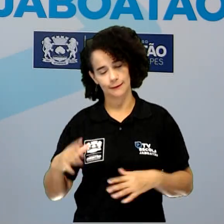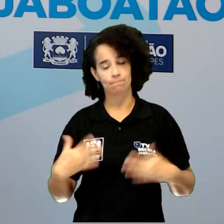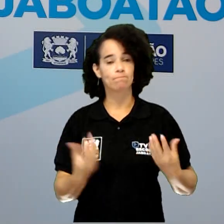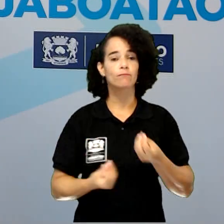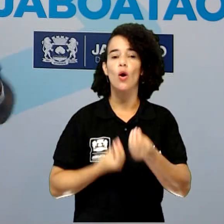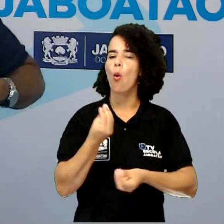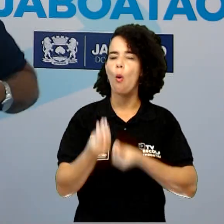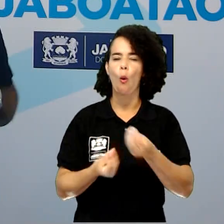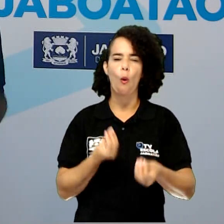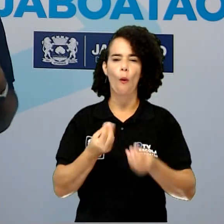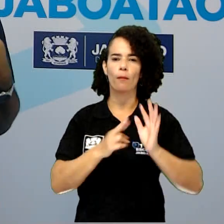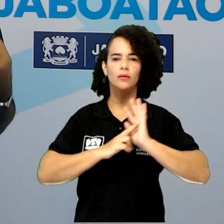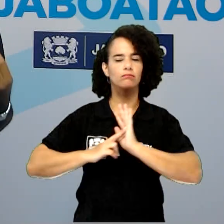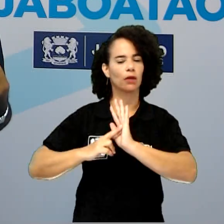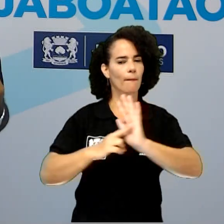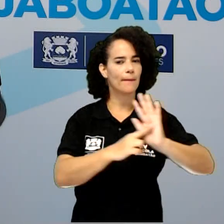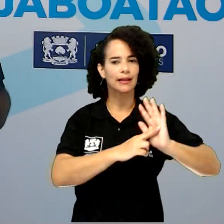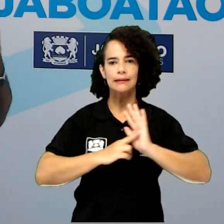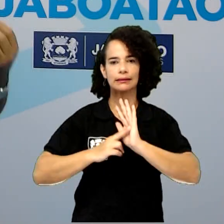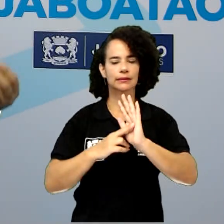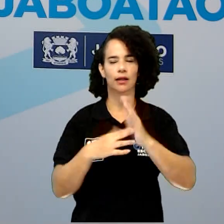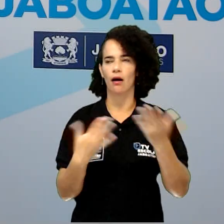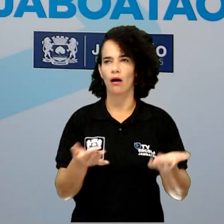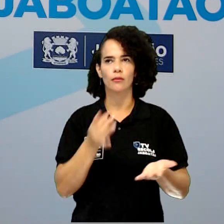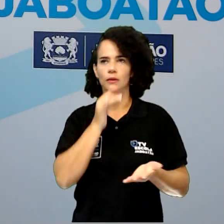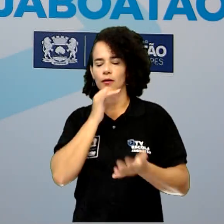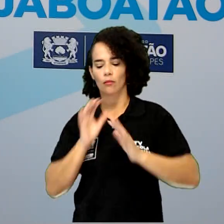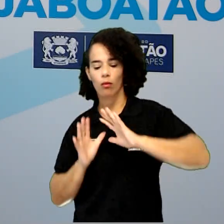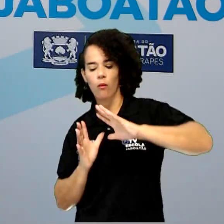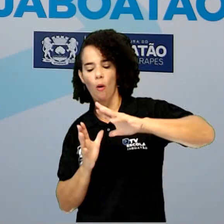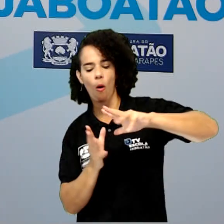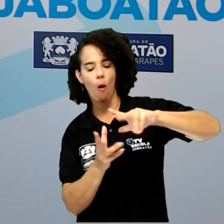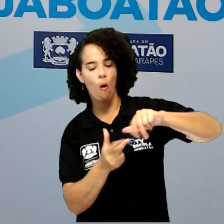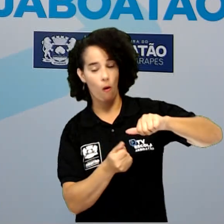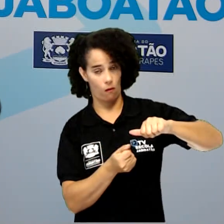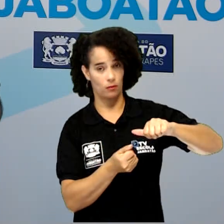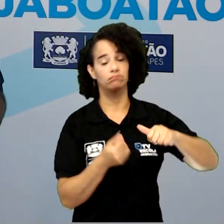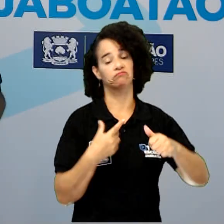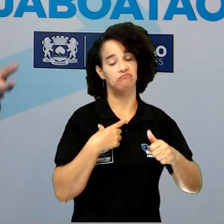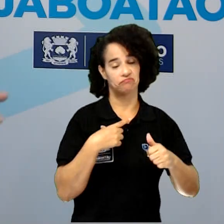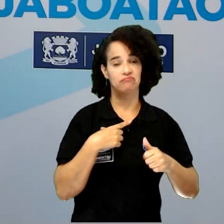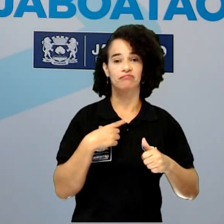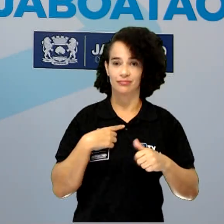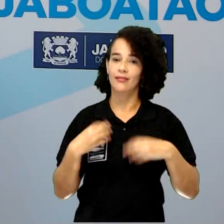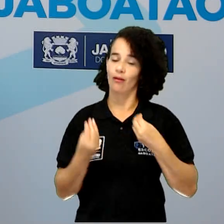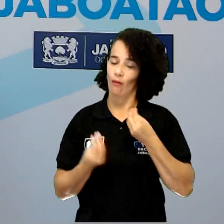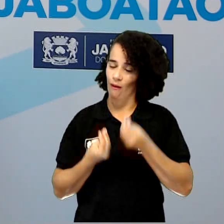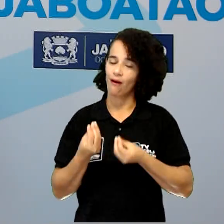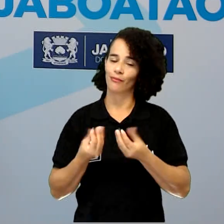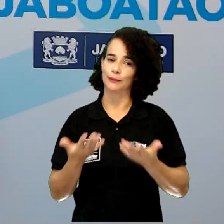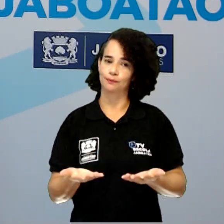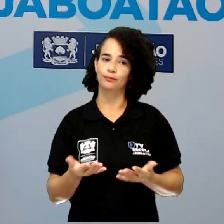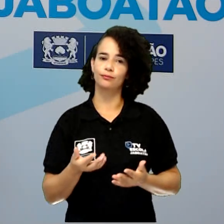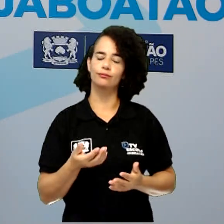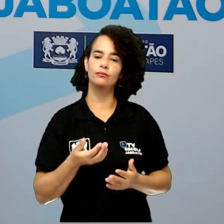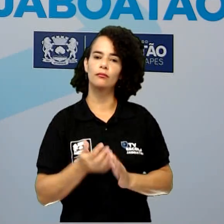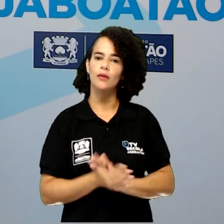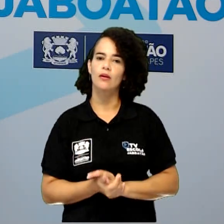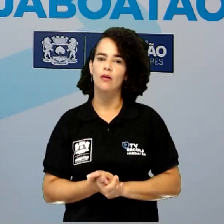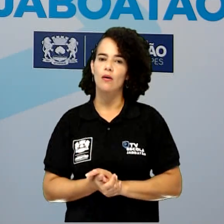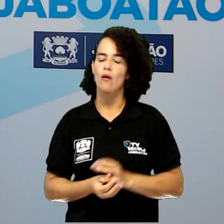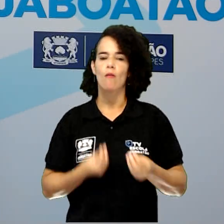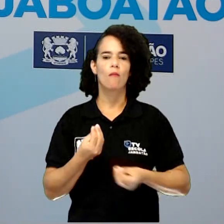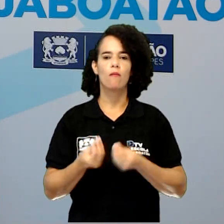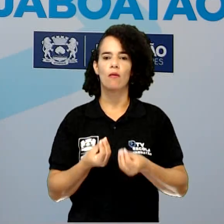gente consegue representar a Terra? Existem alguns mecanismos. Entre eles, por exemplo, as